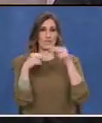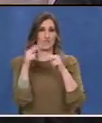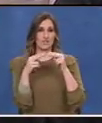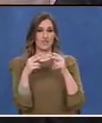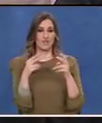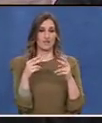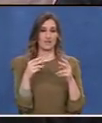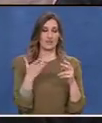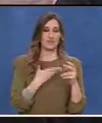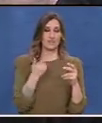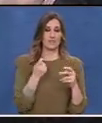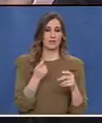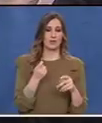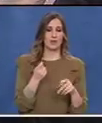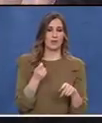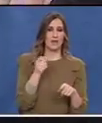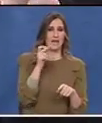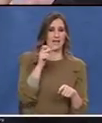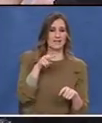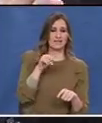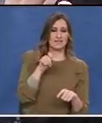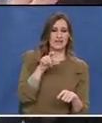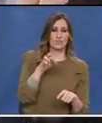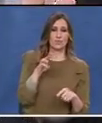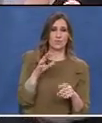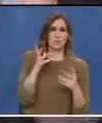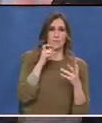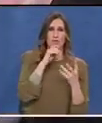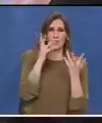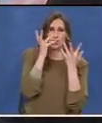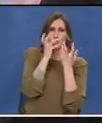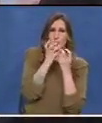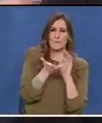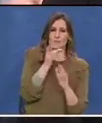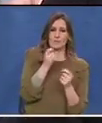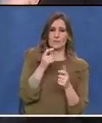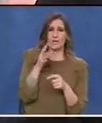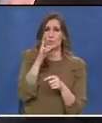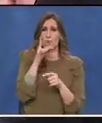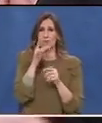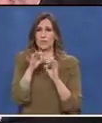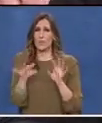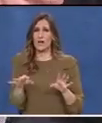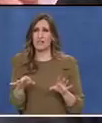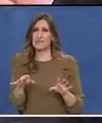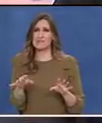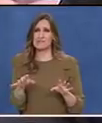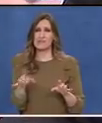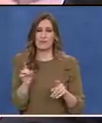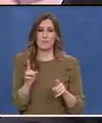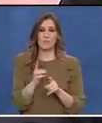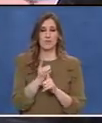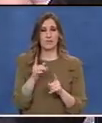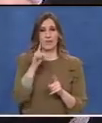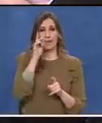eo aluguel que dizia assim olha não podem crescer mais um caminho que ela está na minha corrida não é exposto ela tá